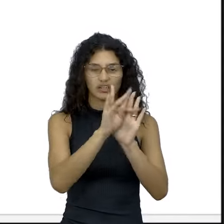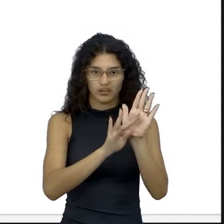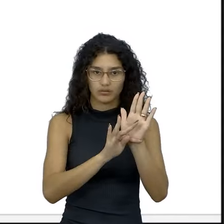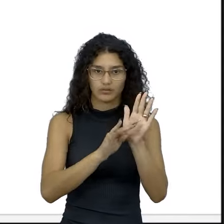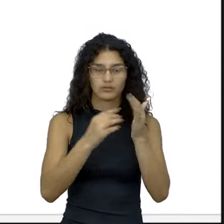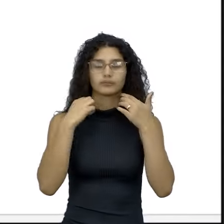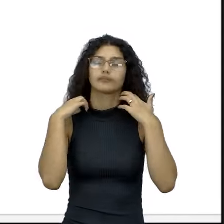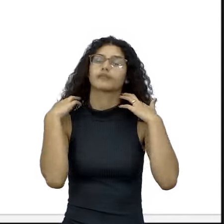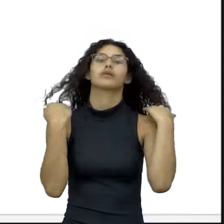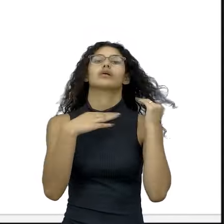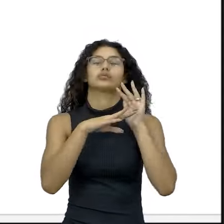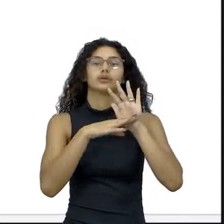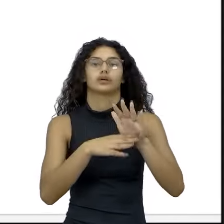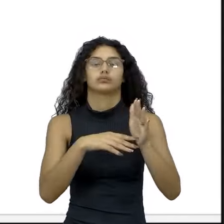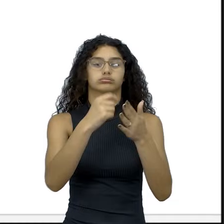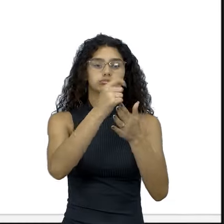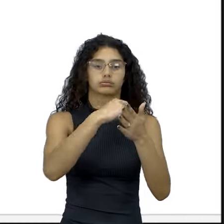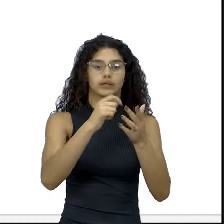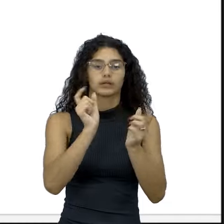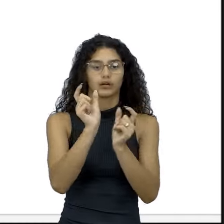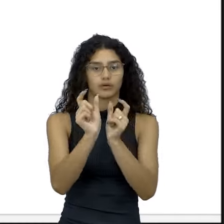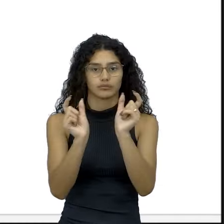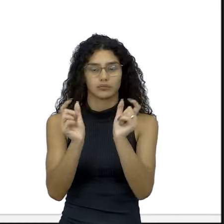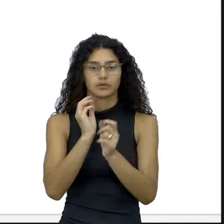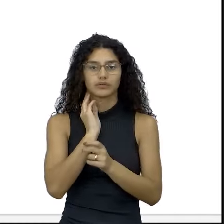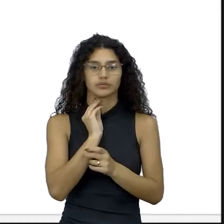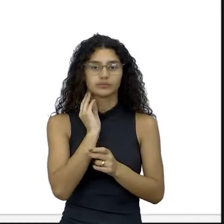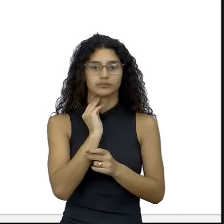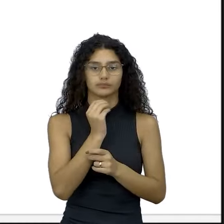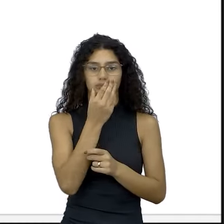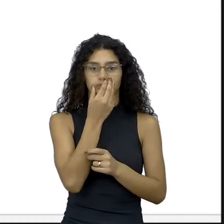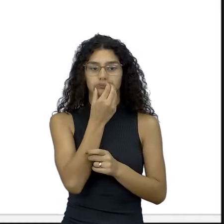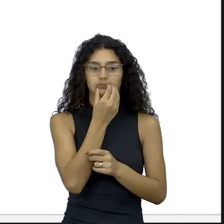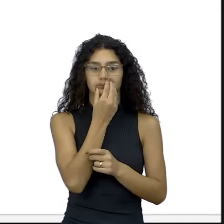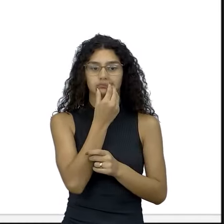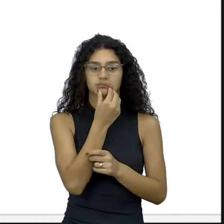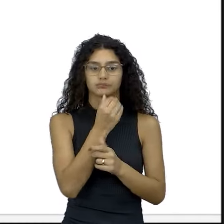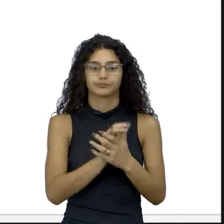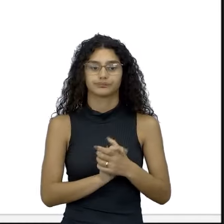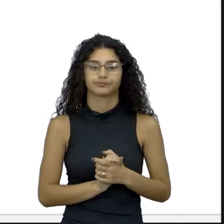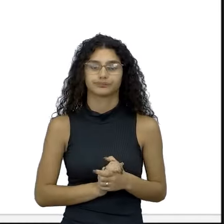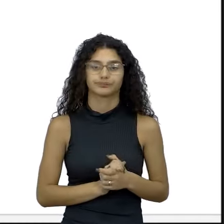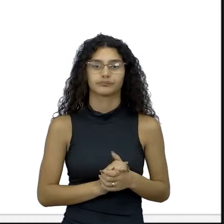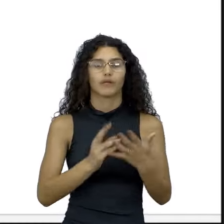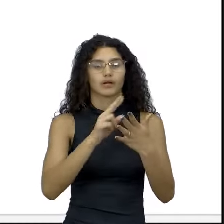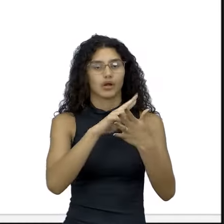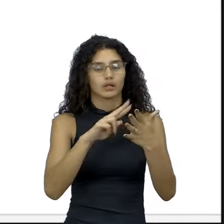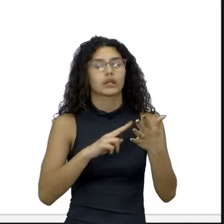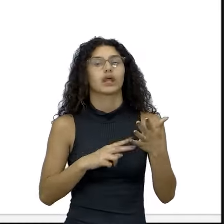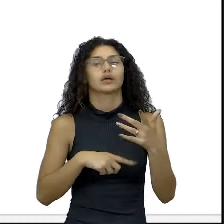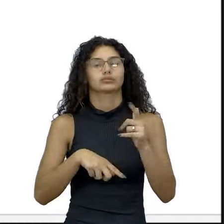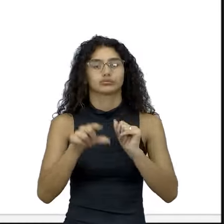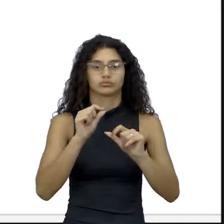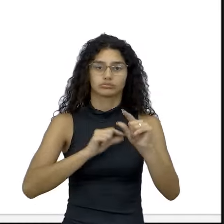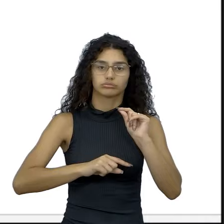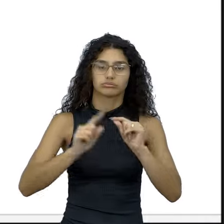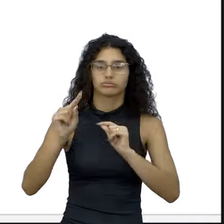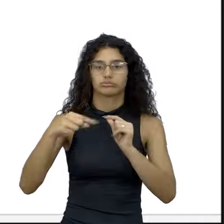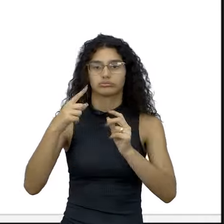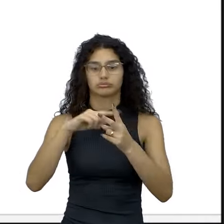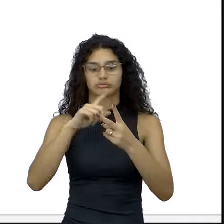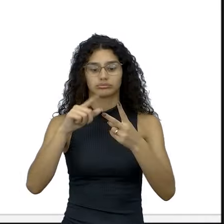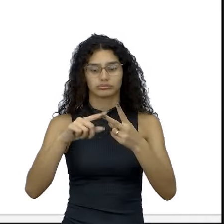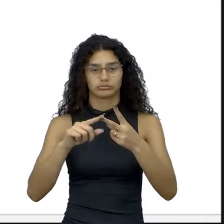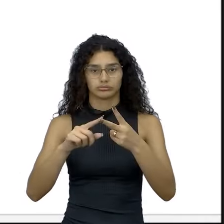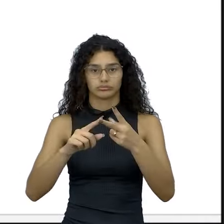orientarão a escrita, né, do verbete. Então, esses dois passos, o de reler, né, o de selecionar, depois o segundo